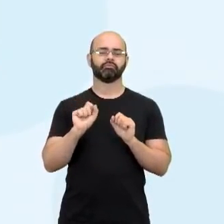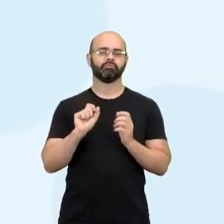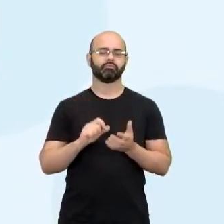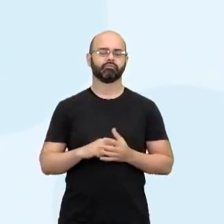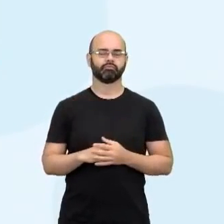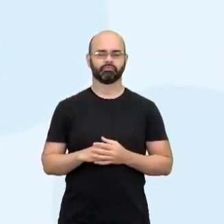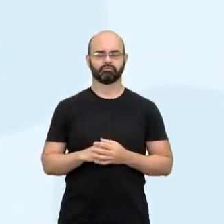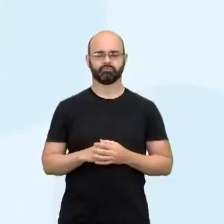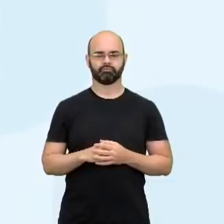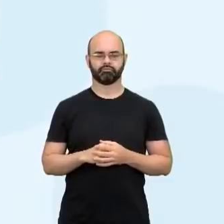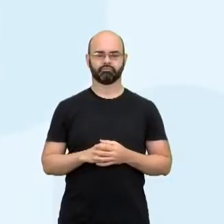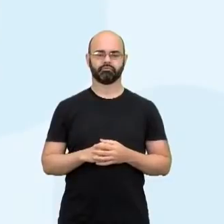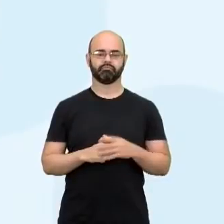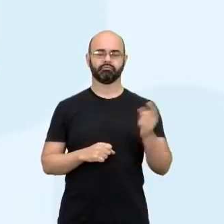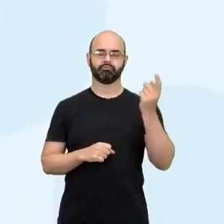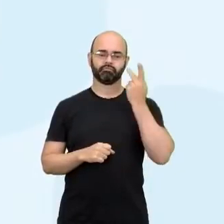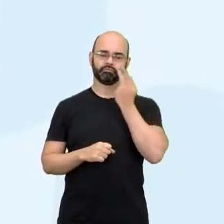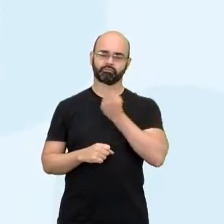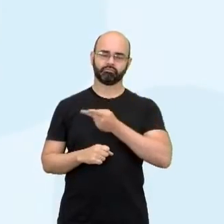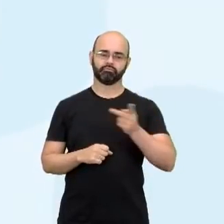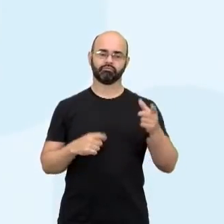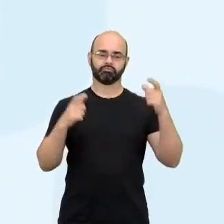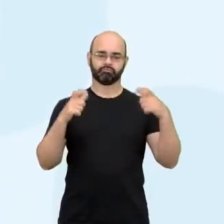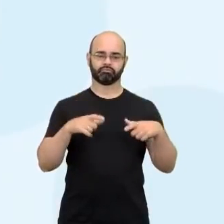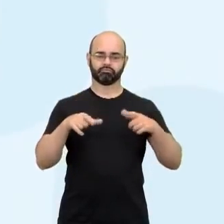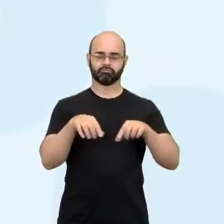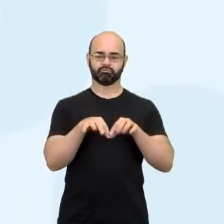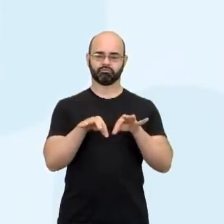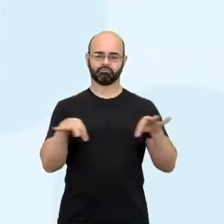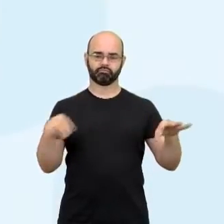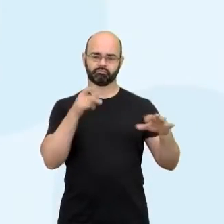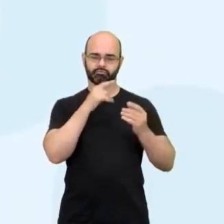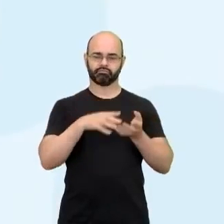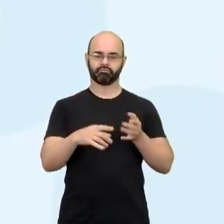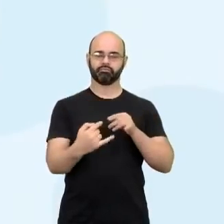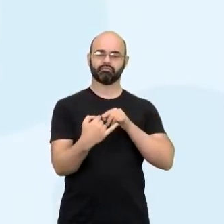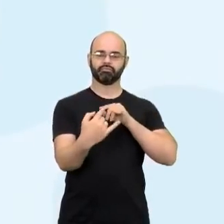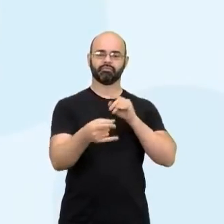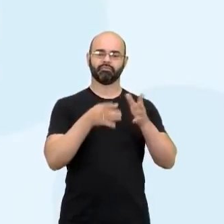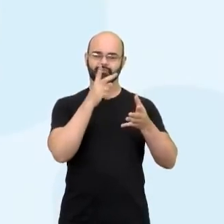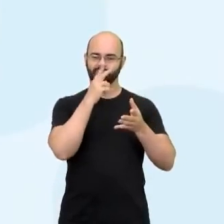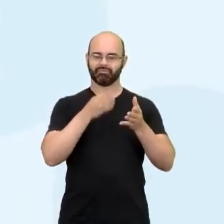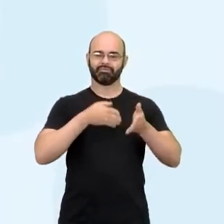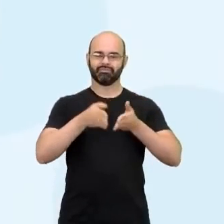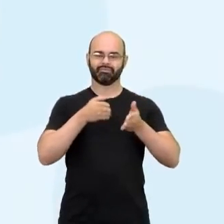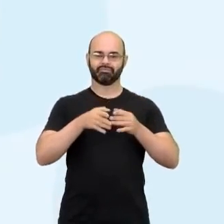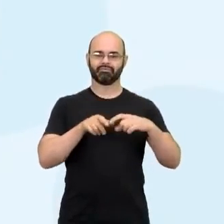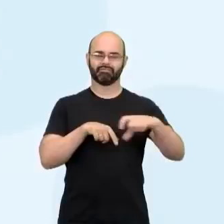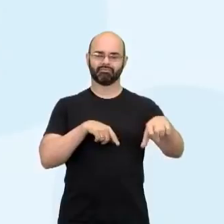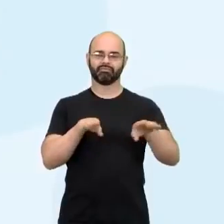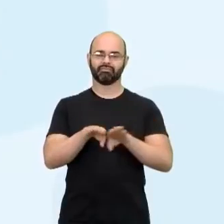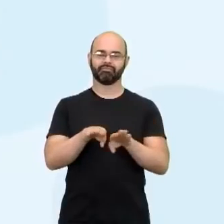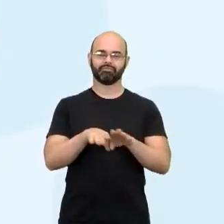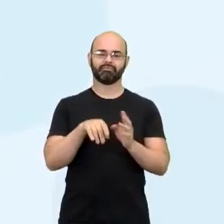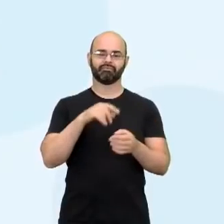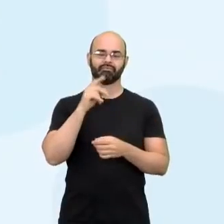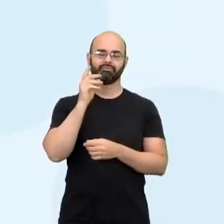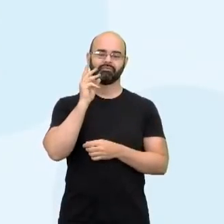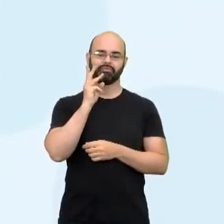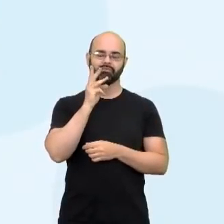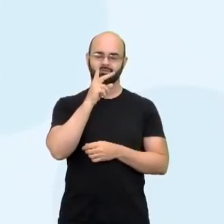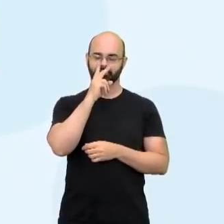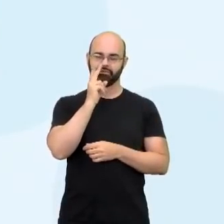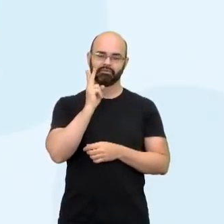can visit the wine tour, the wine trail, o caminho do vinho, which is a very